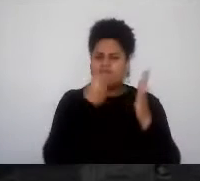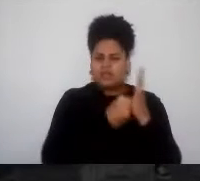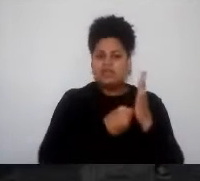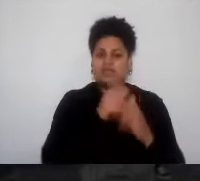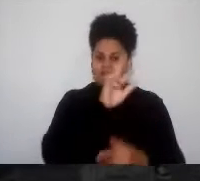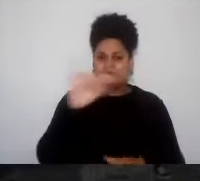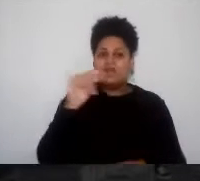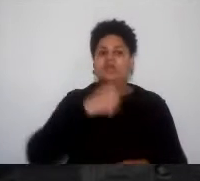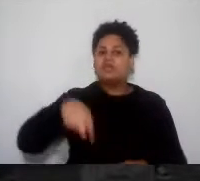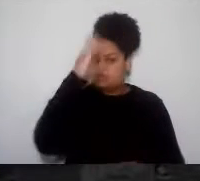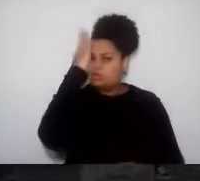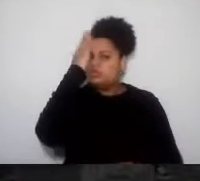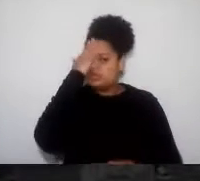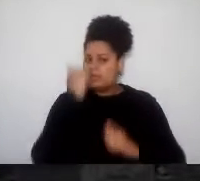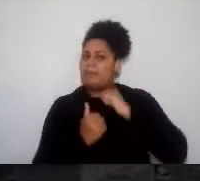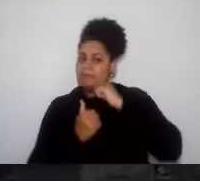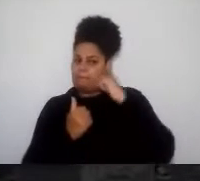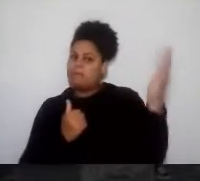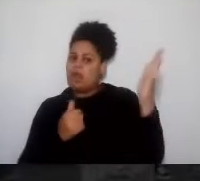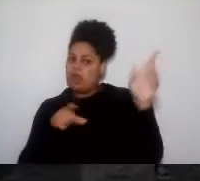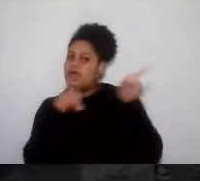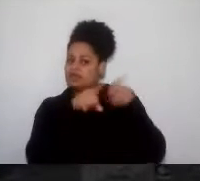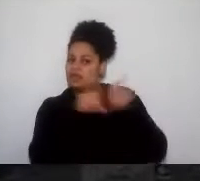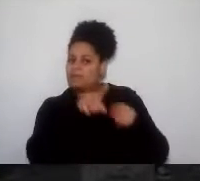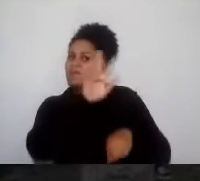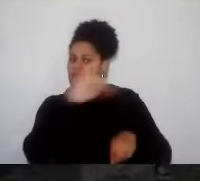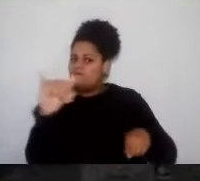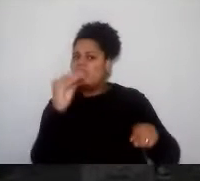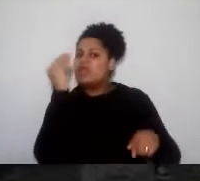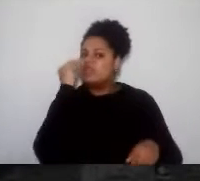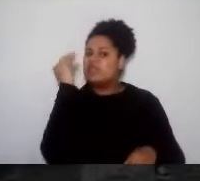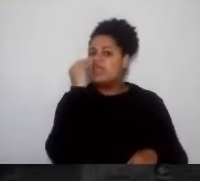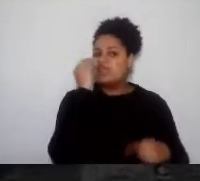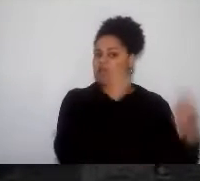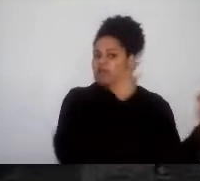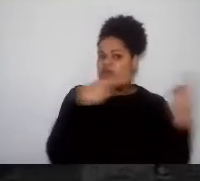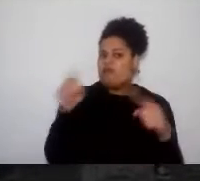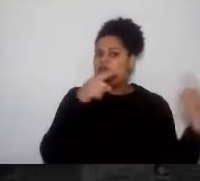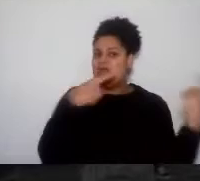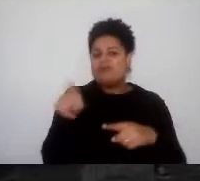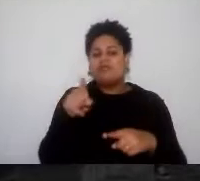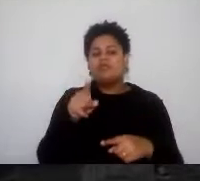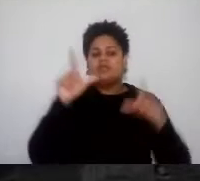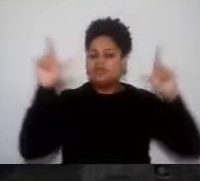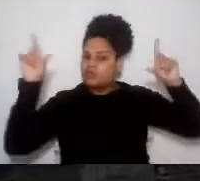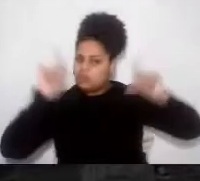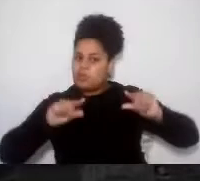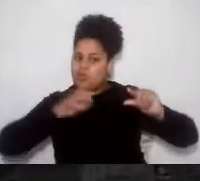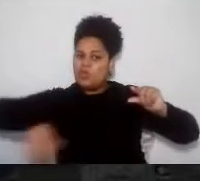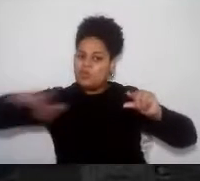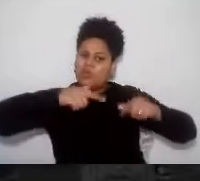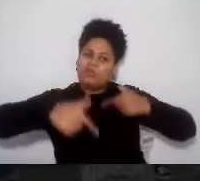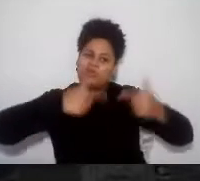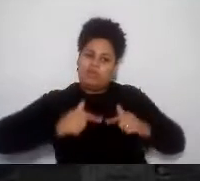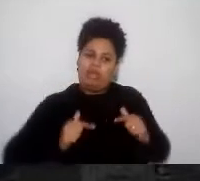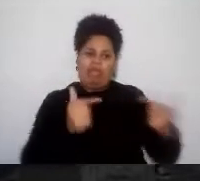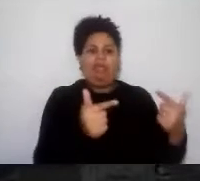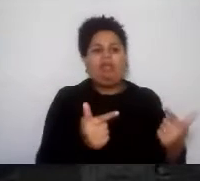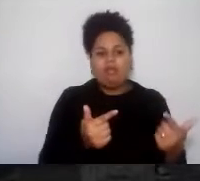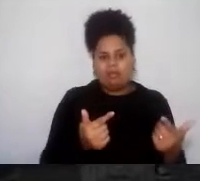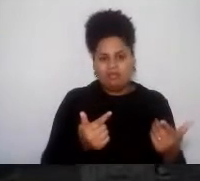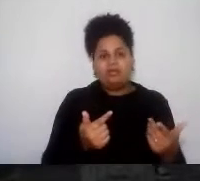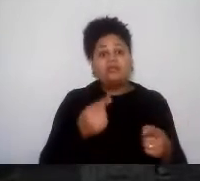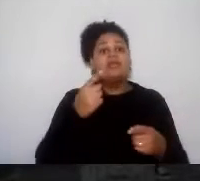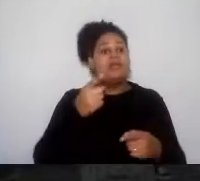que o lado de lá vai começar também a tentar diminuir as nossas ações. Até porque a